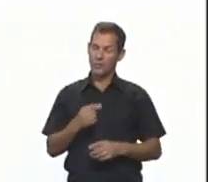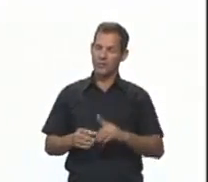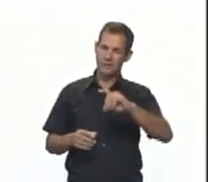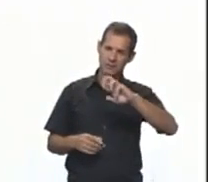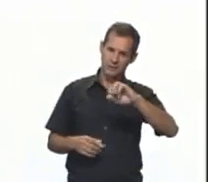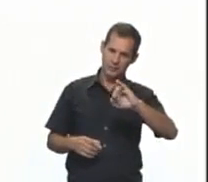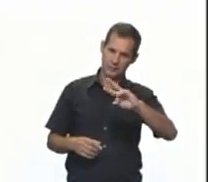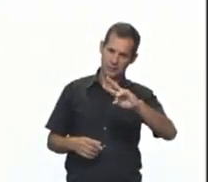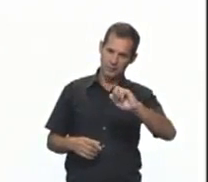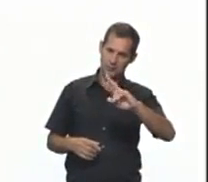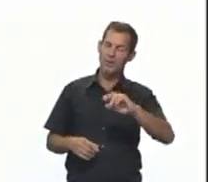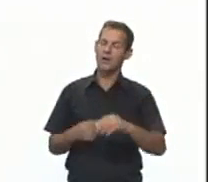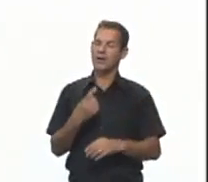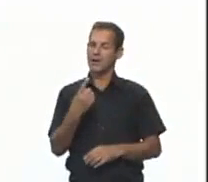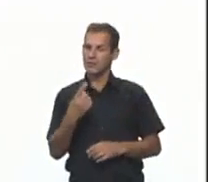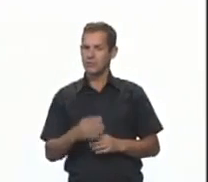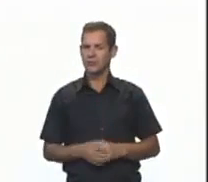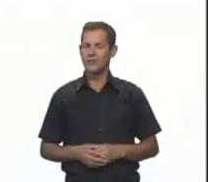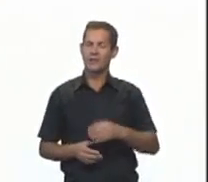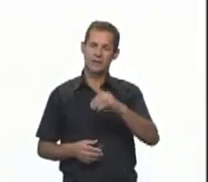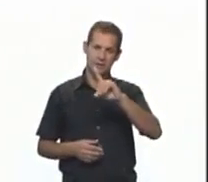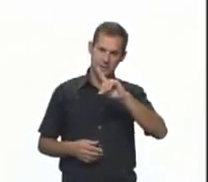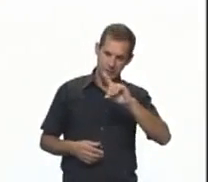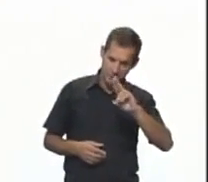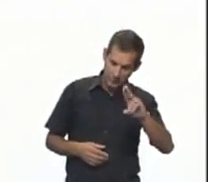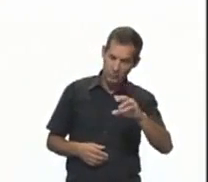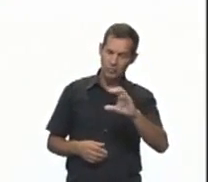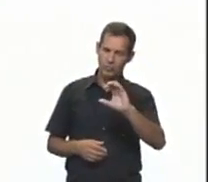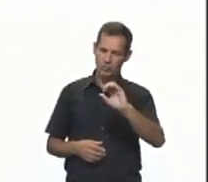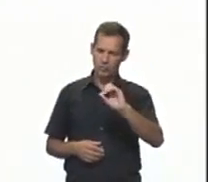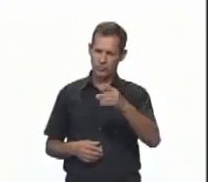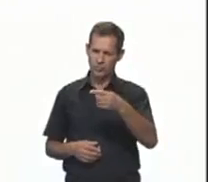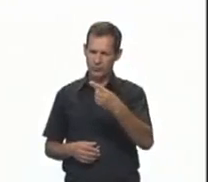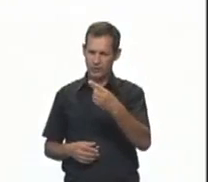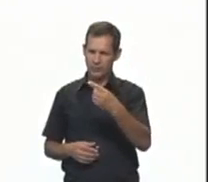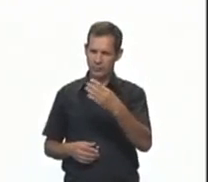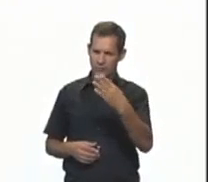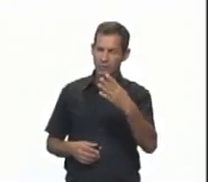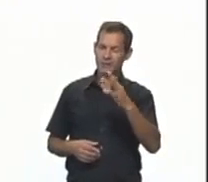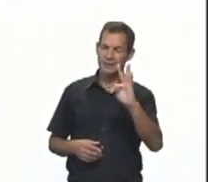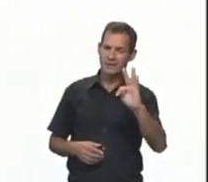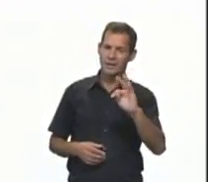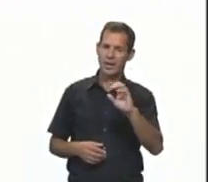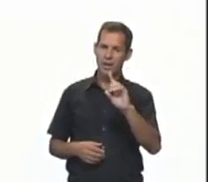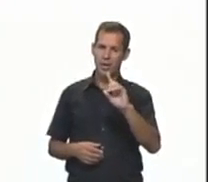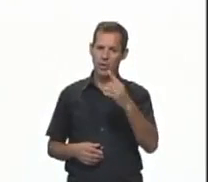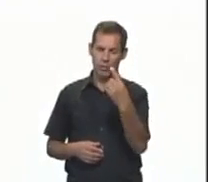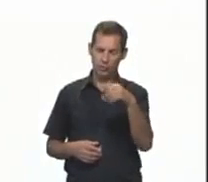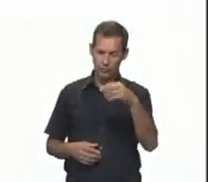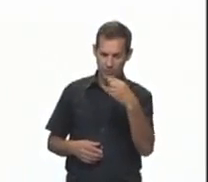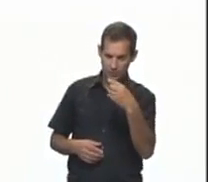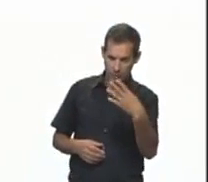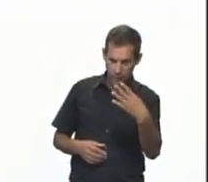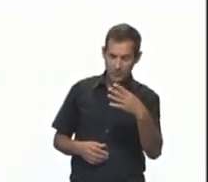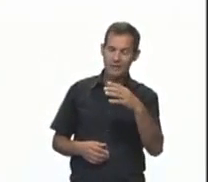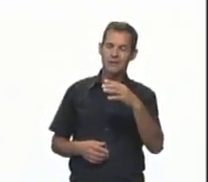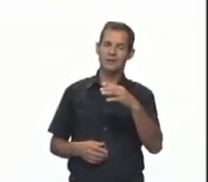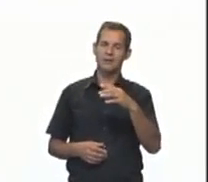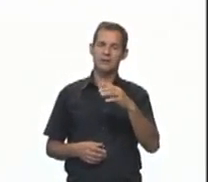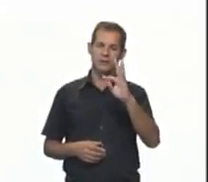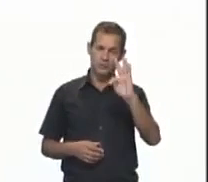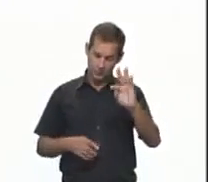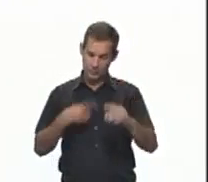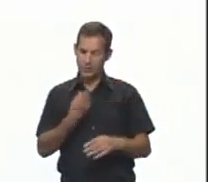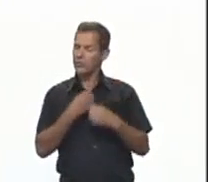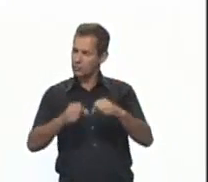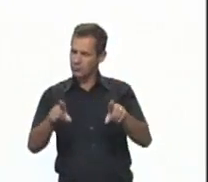deriva. Derivada de u, du. Derivada de 1,04t, 1,04 dt.